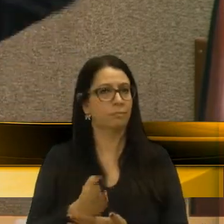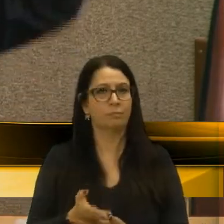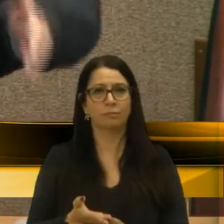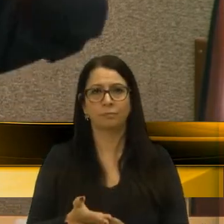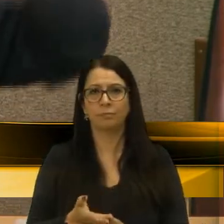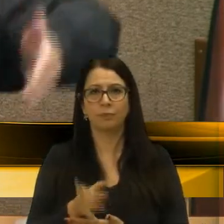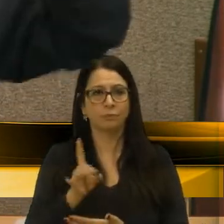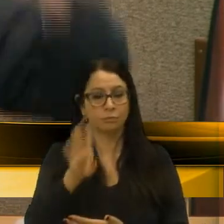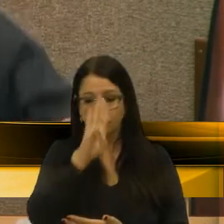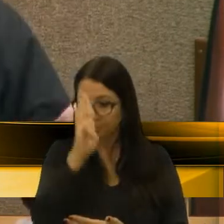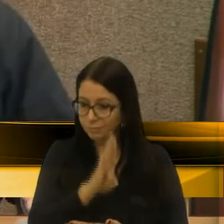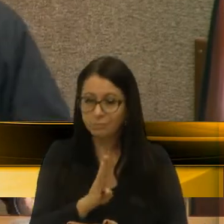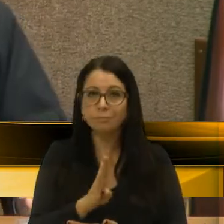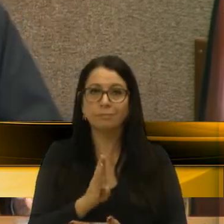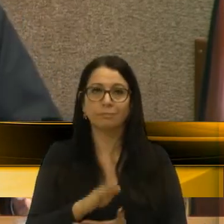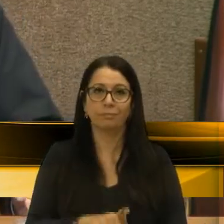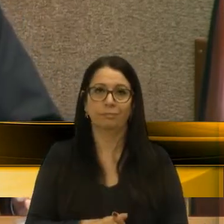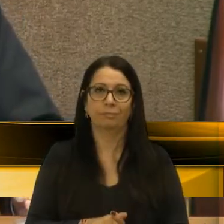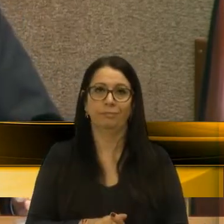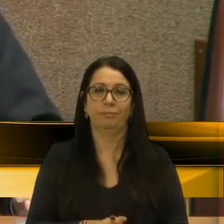É só o Brasil?